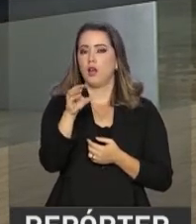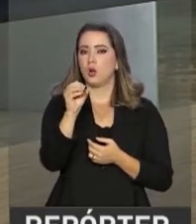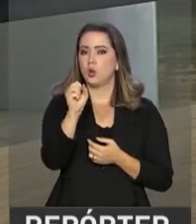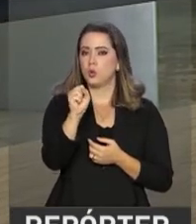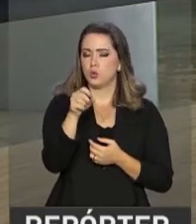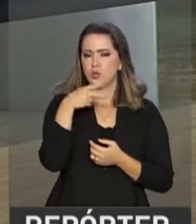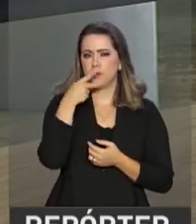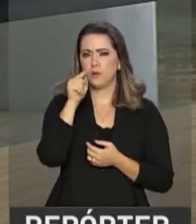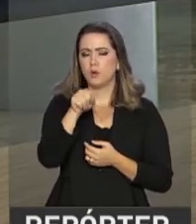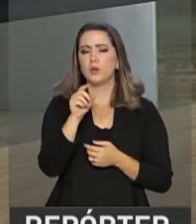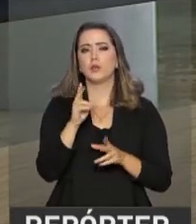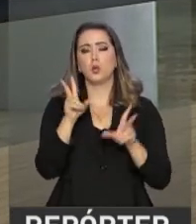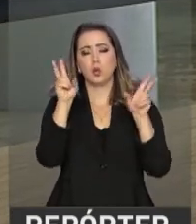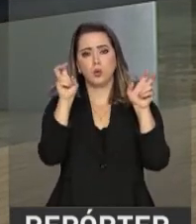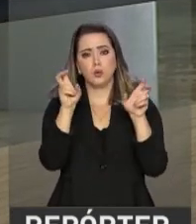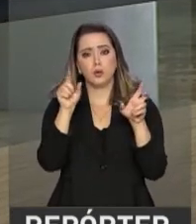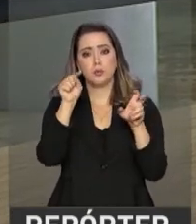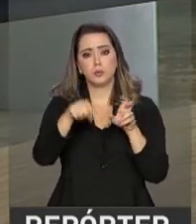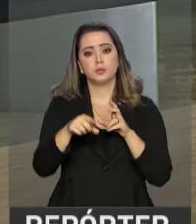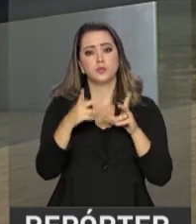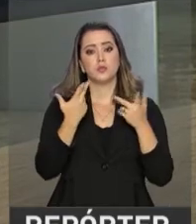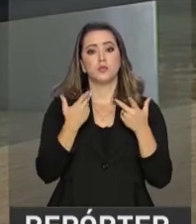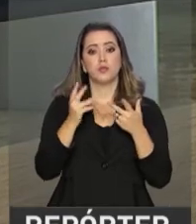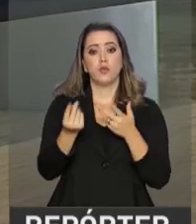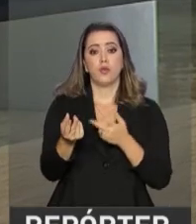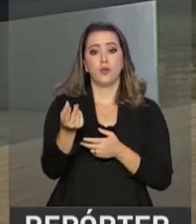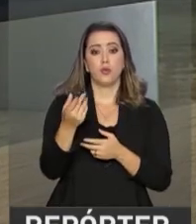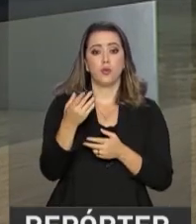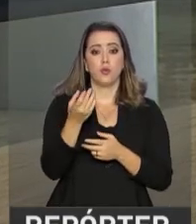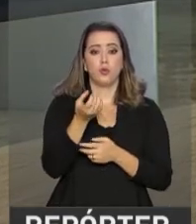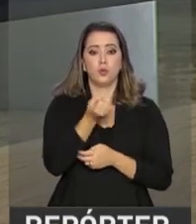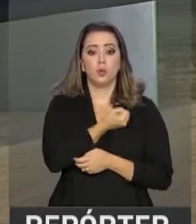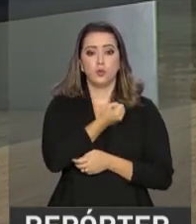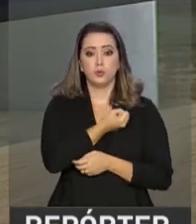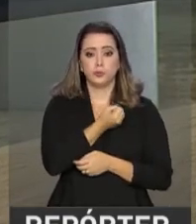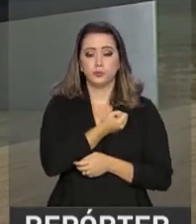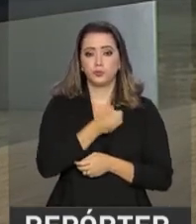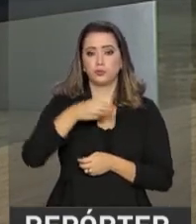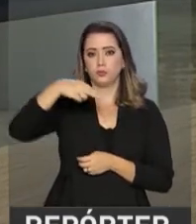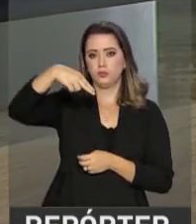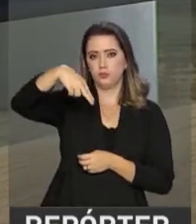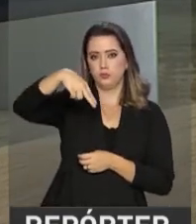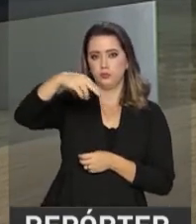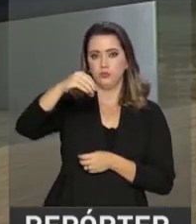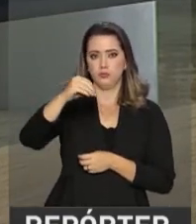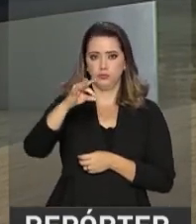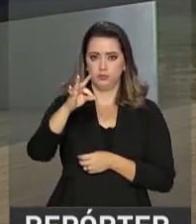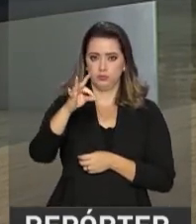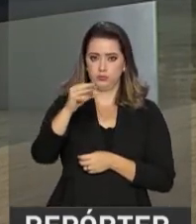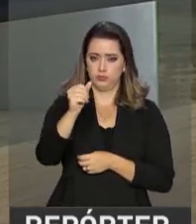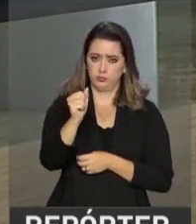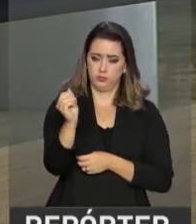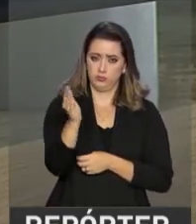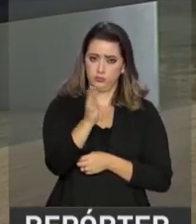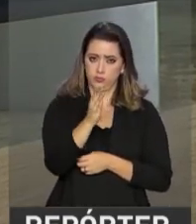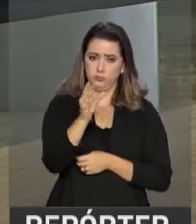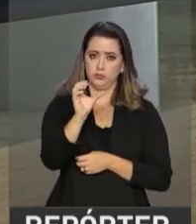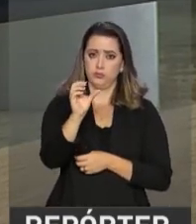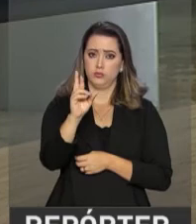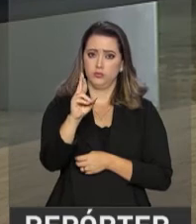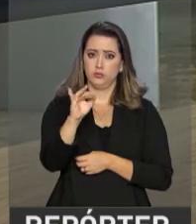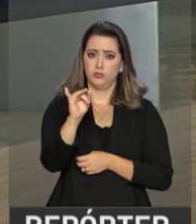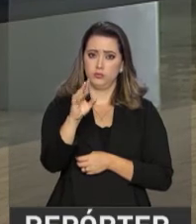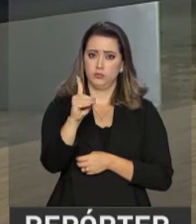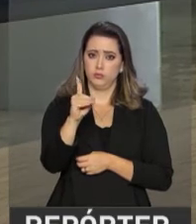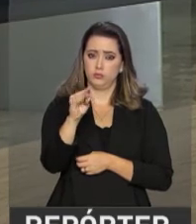os dois trataram do rebaixamento da nota de crédito do brasil por uma agência internacional de classificação de risco também